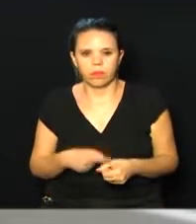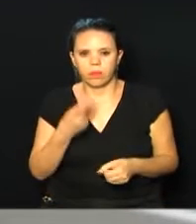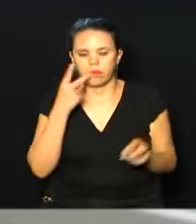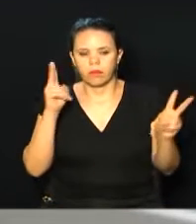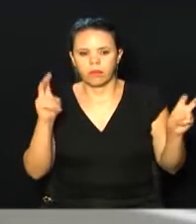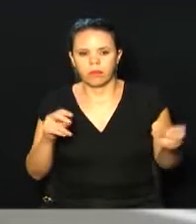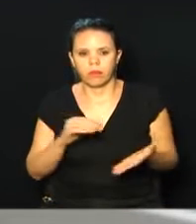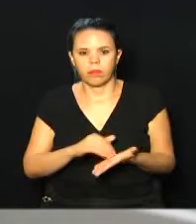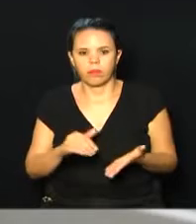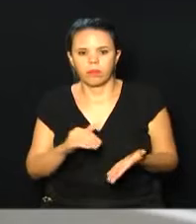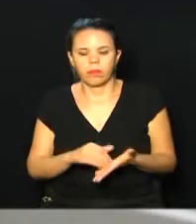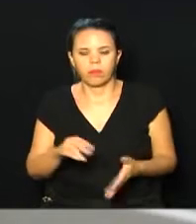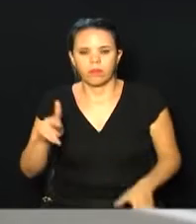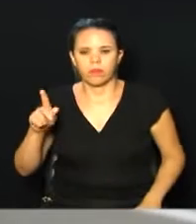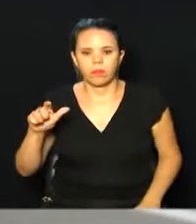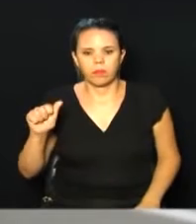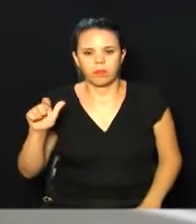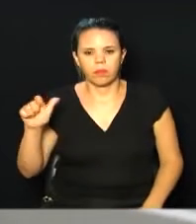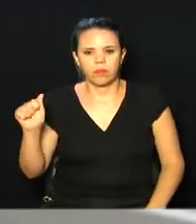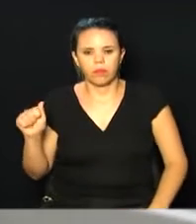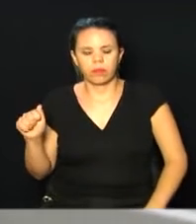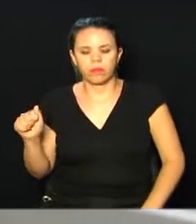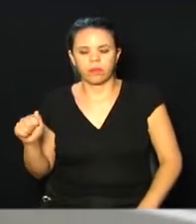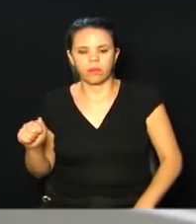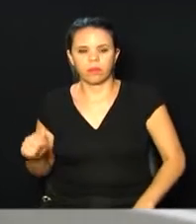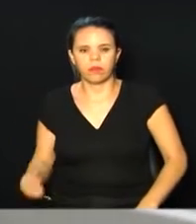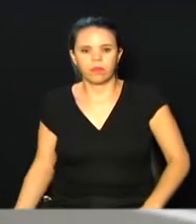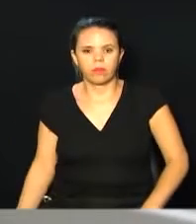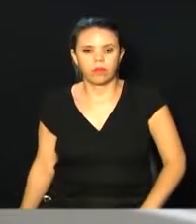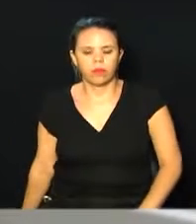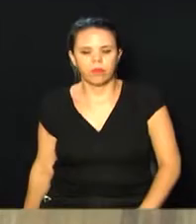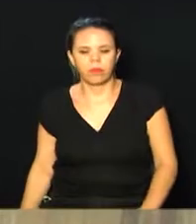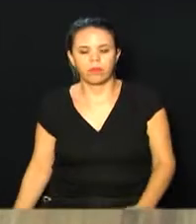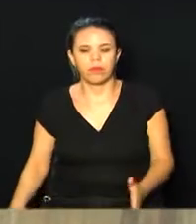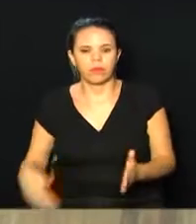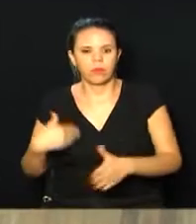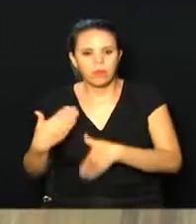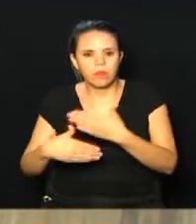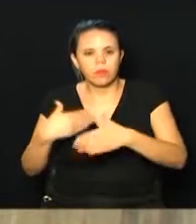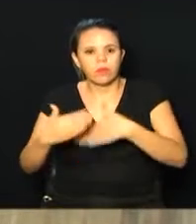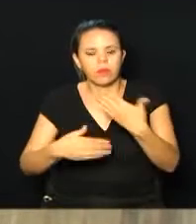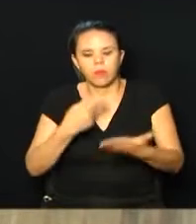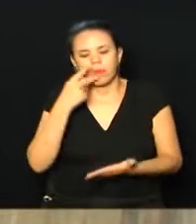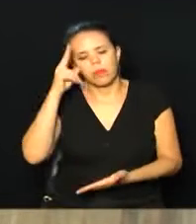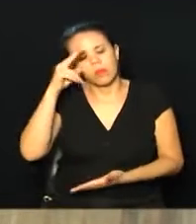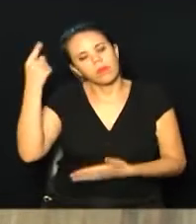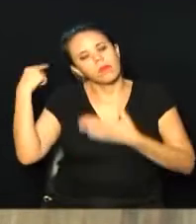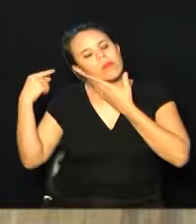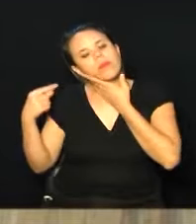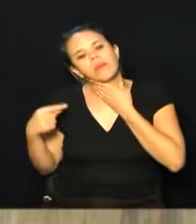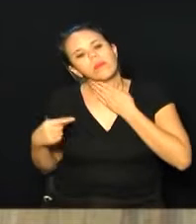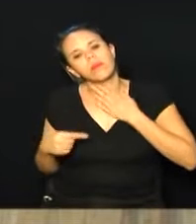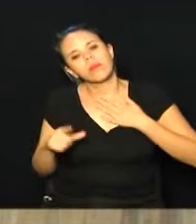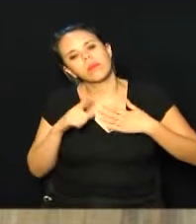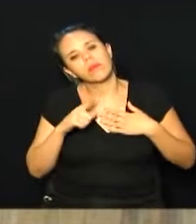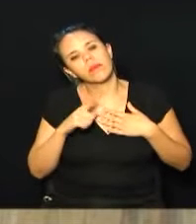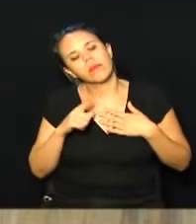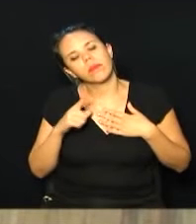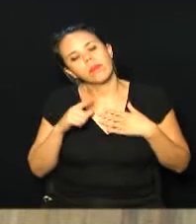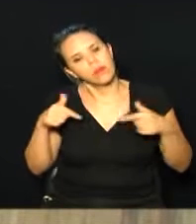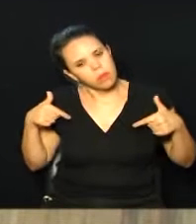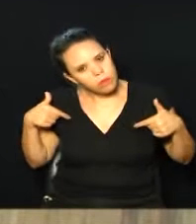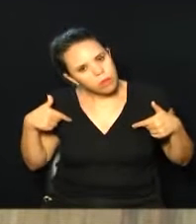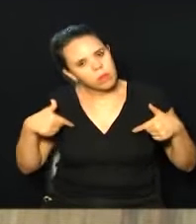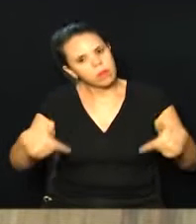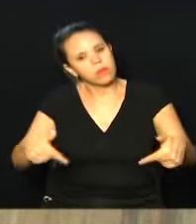com o secretário Paulela. Secretário, a gente vem falando, eu lembro que o senhor, inclusive, teve uma grande atuação quando